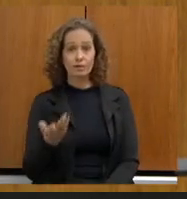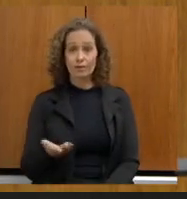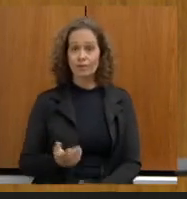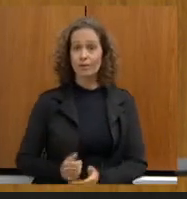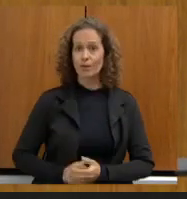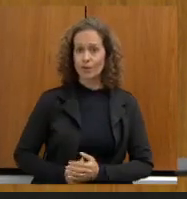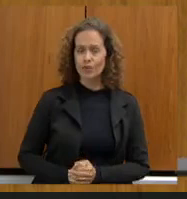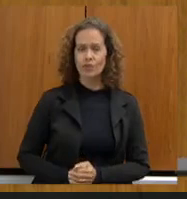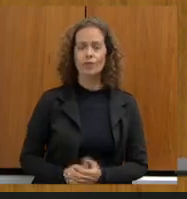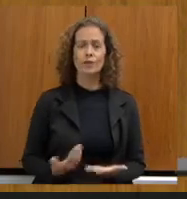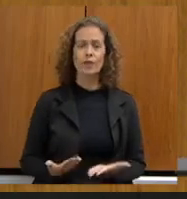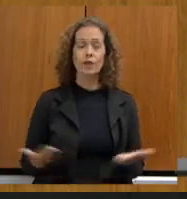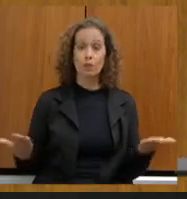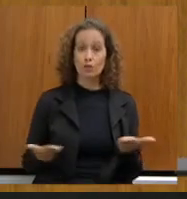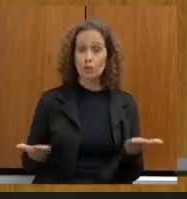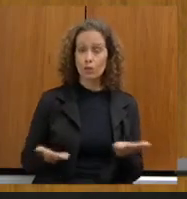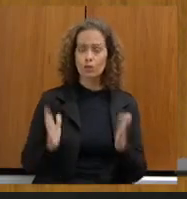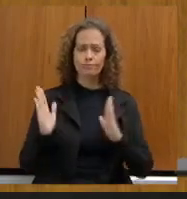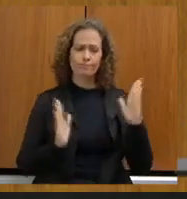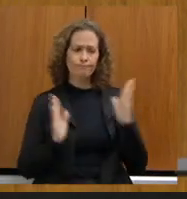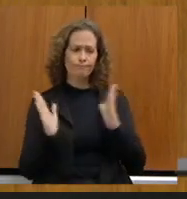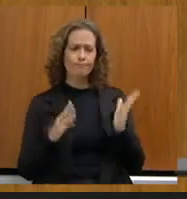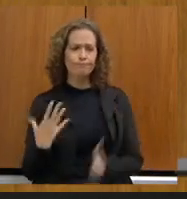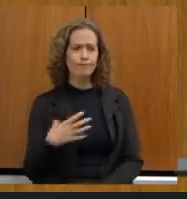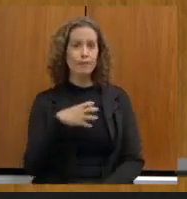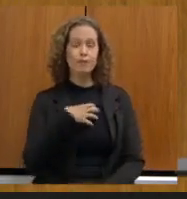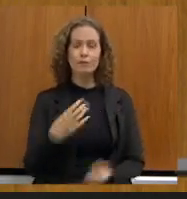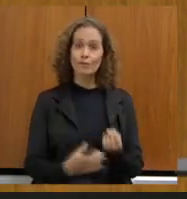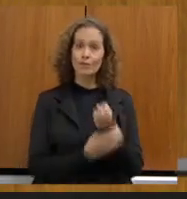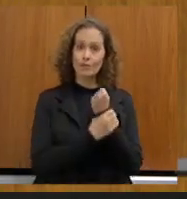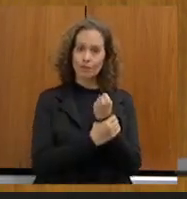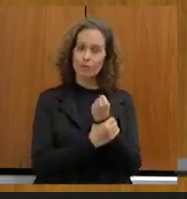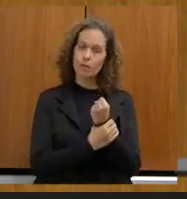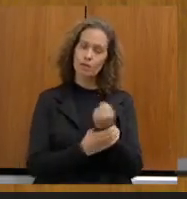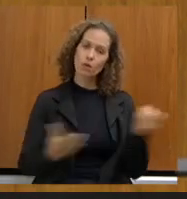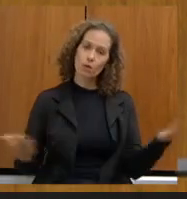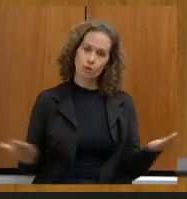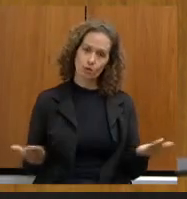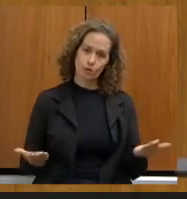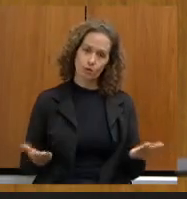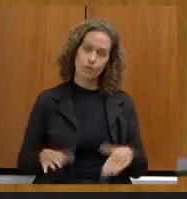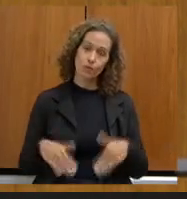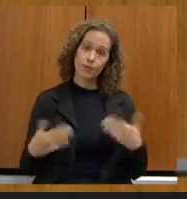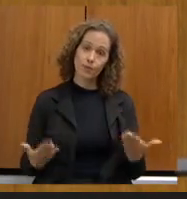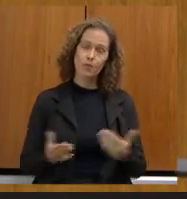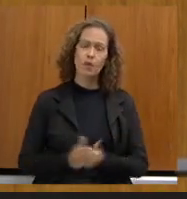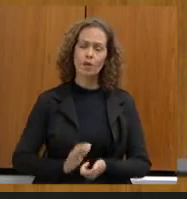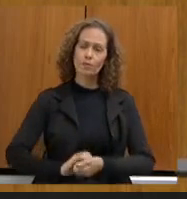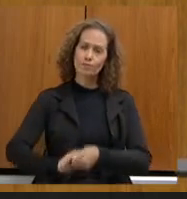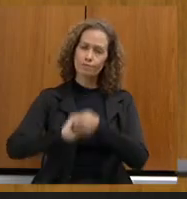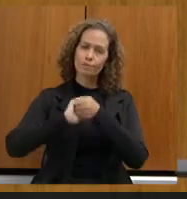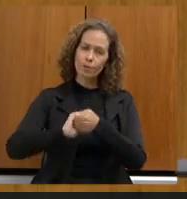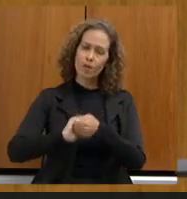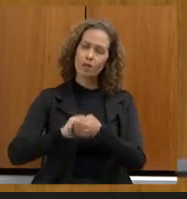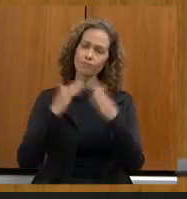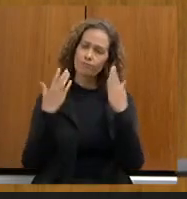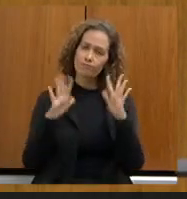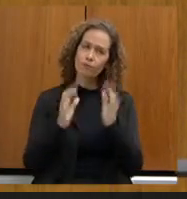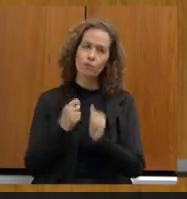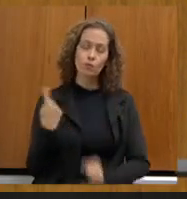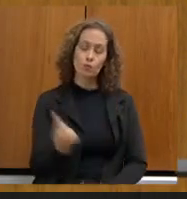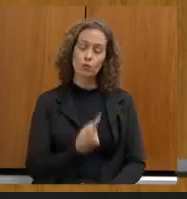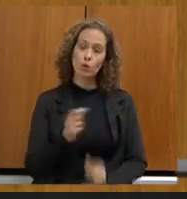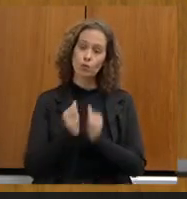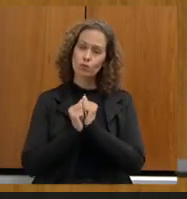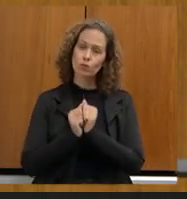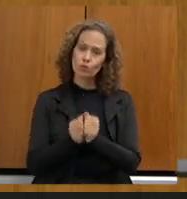da forma que tá sendo a sensação de segurança bom então é isso Mais é para cumprimentar os dizer que estamos juntos a